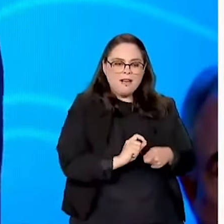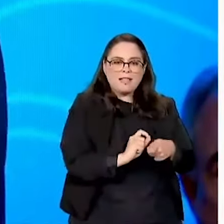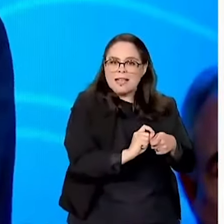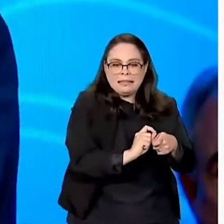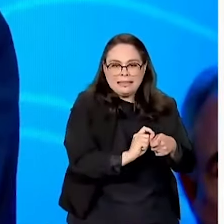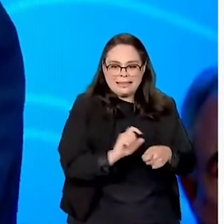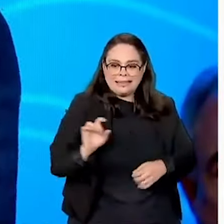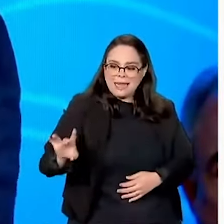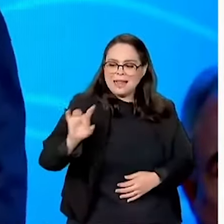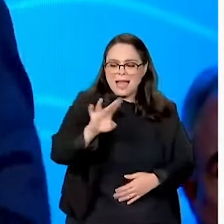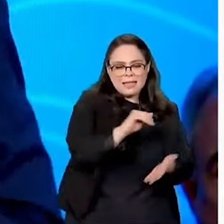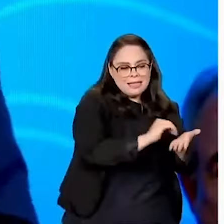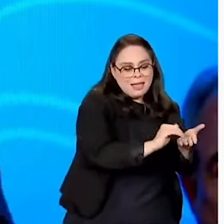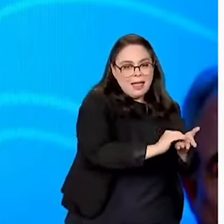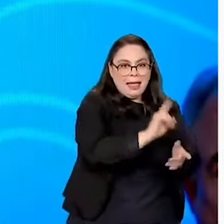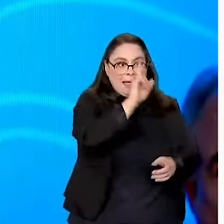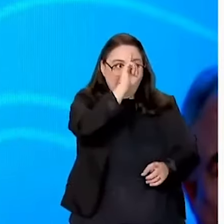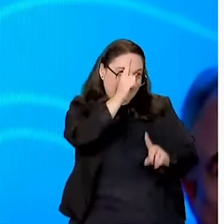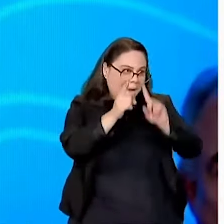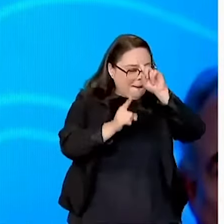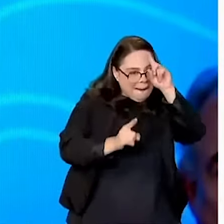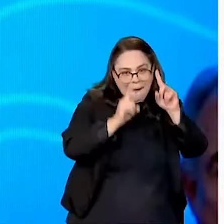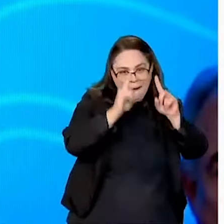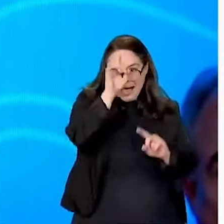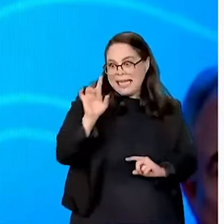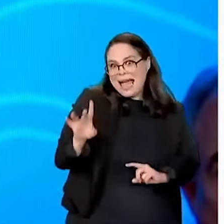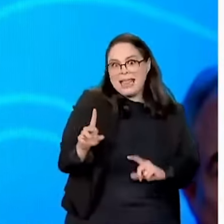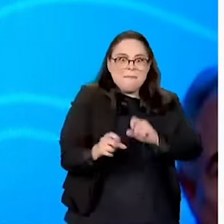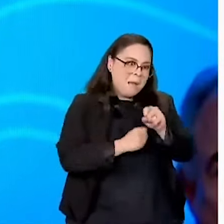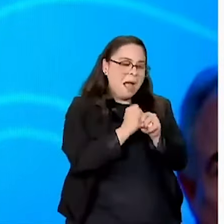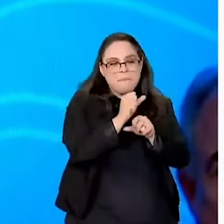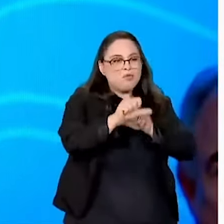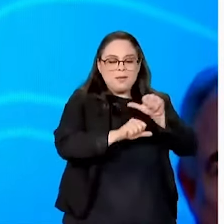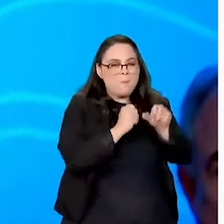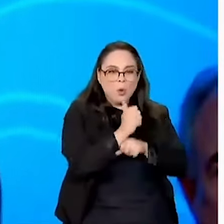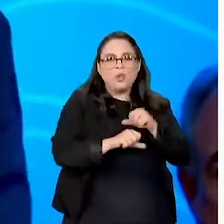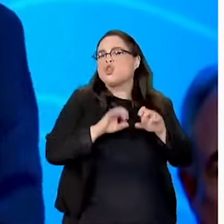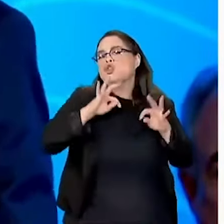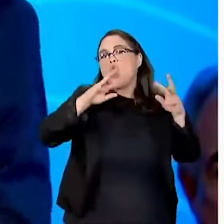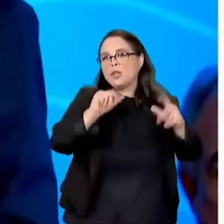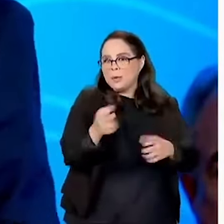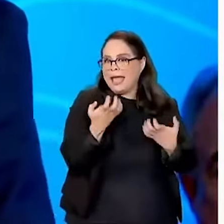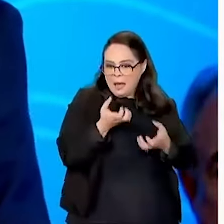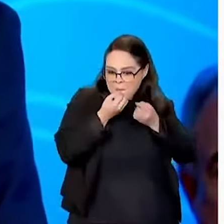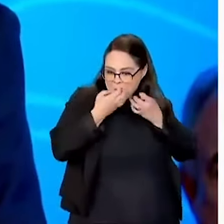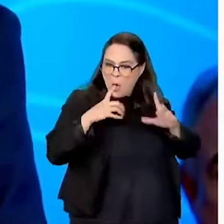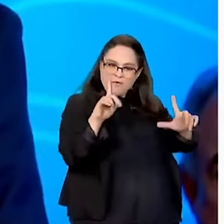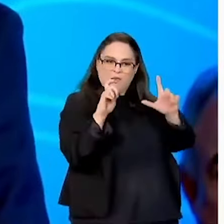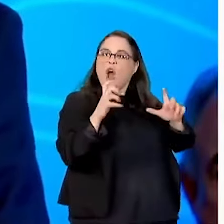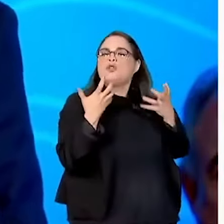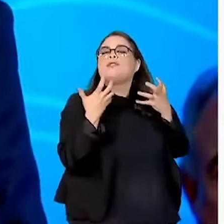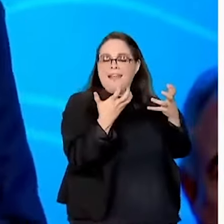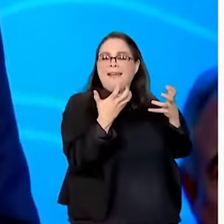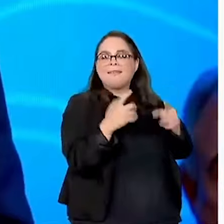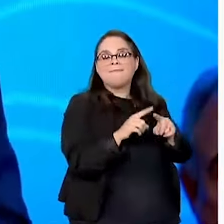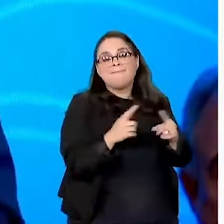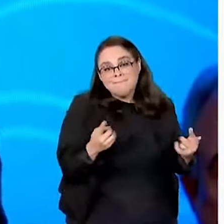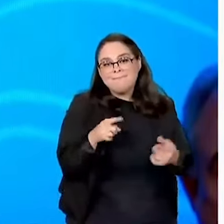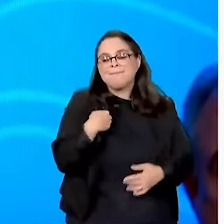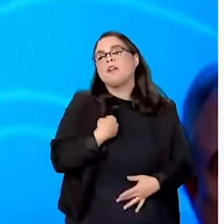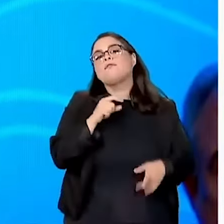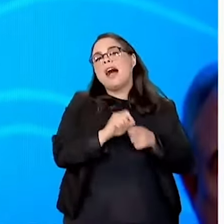cada secretário vai querer inventar uma coisa. Todo mundo quer inventar, todo mundo quer ser o bom da fotografia. Então, o que